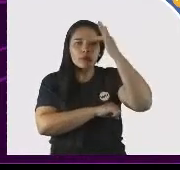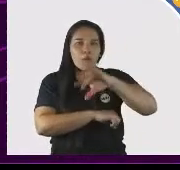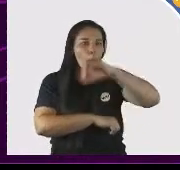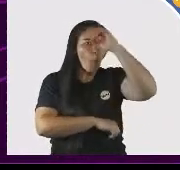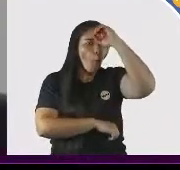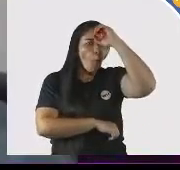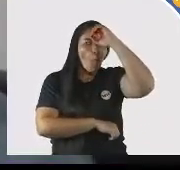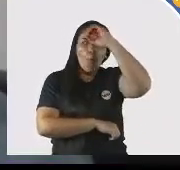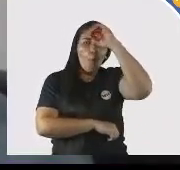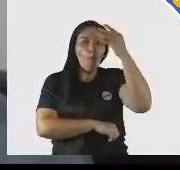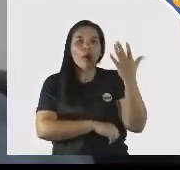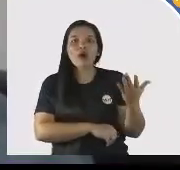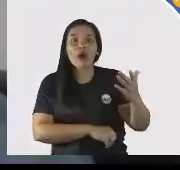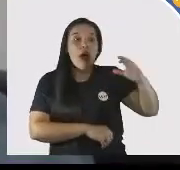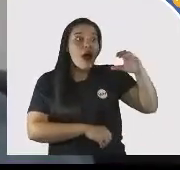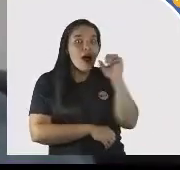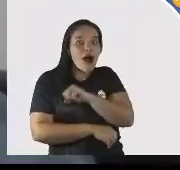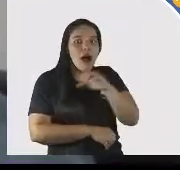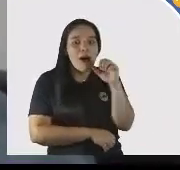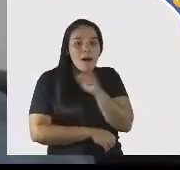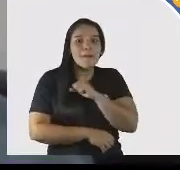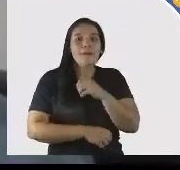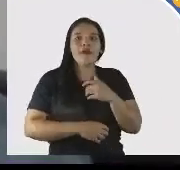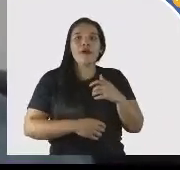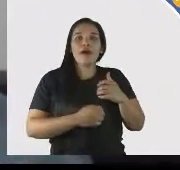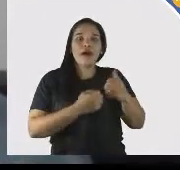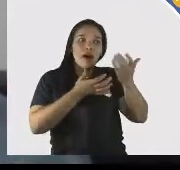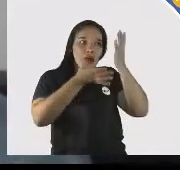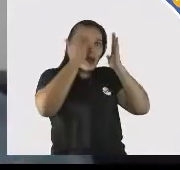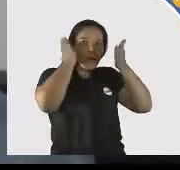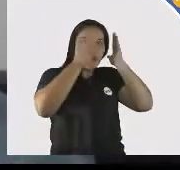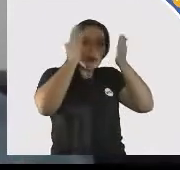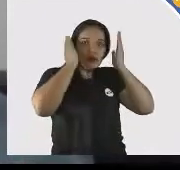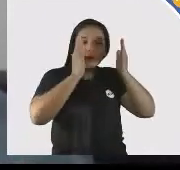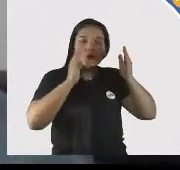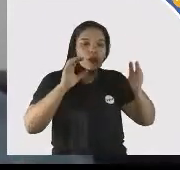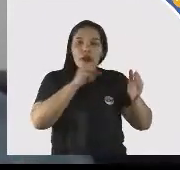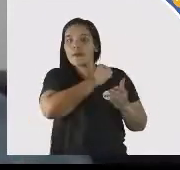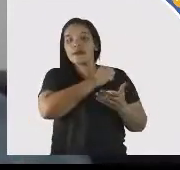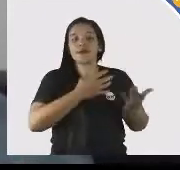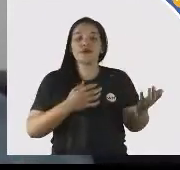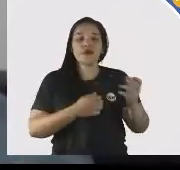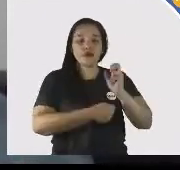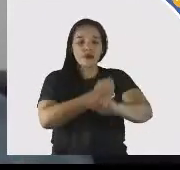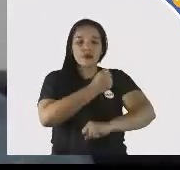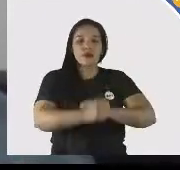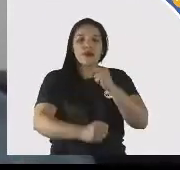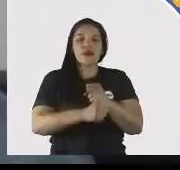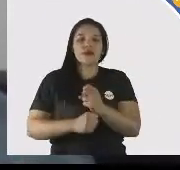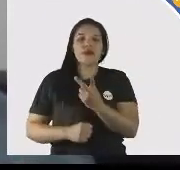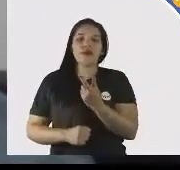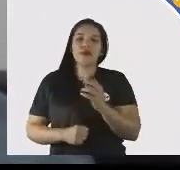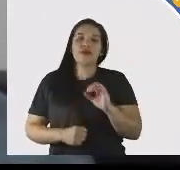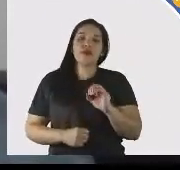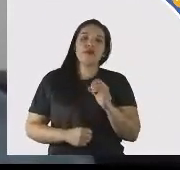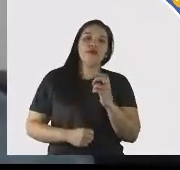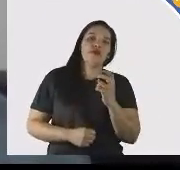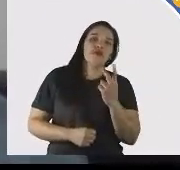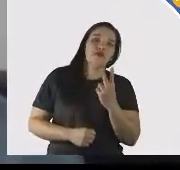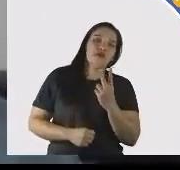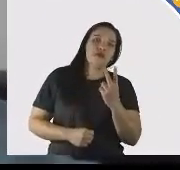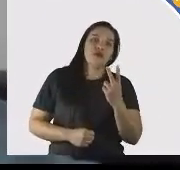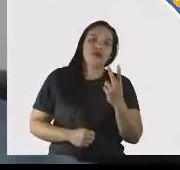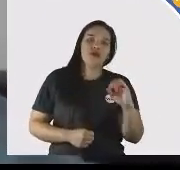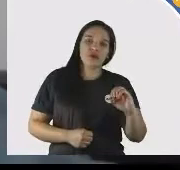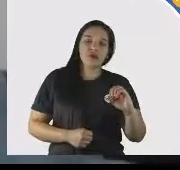mercado mais rapidamente o segmento de caminhões se recuperou 2020 foi um ano muito bom 2021 ano ainda